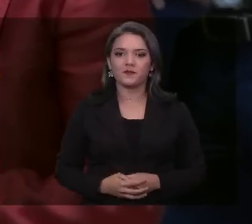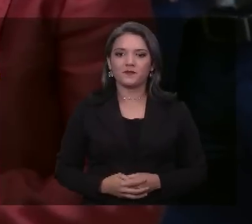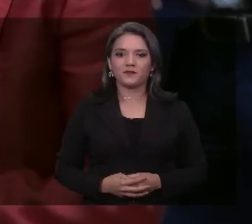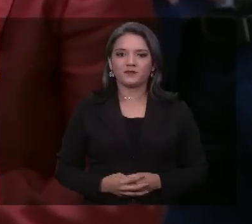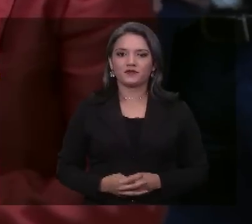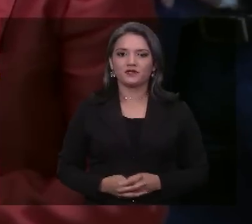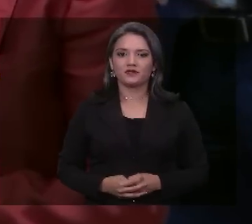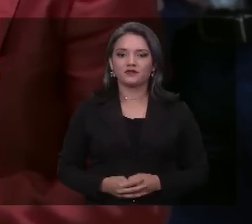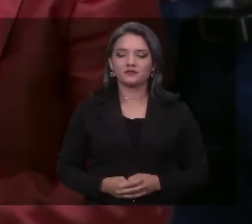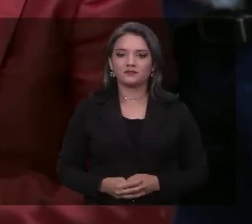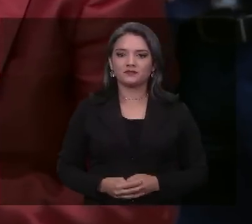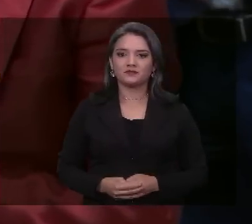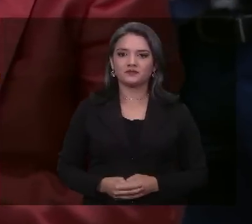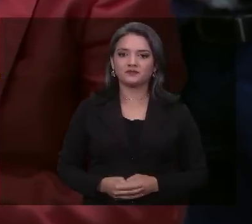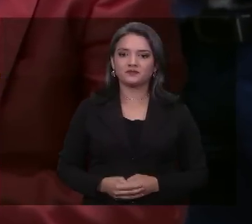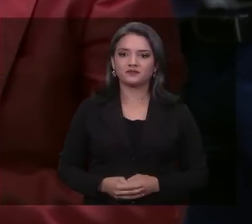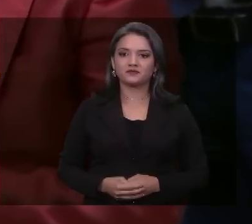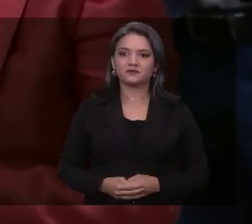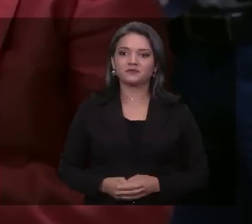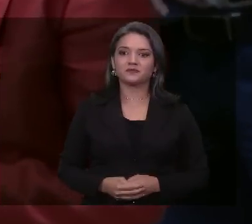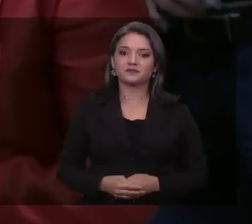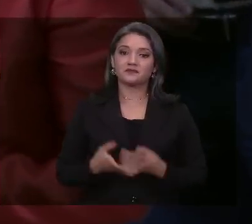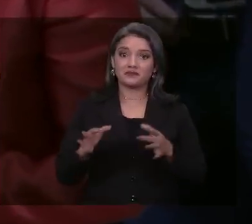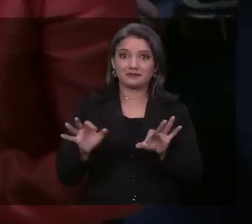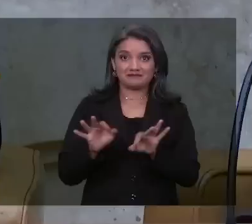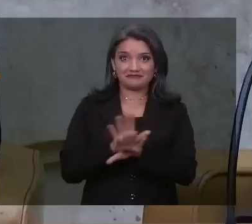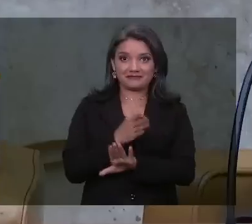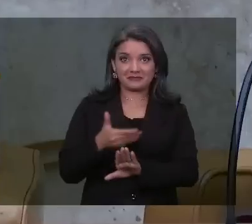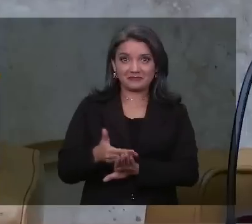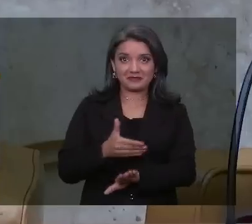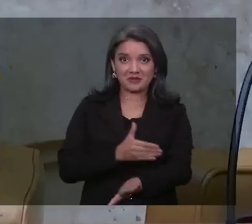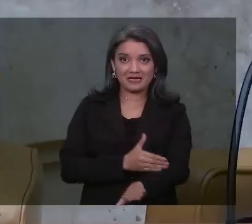para, antes do encerramento,